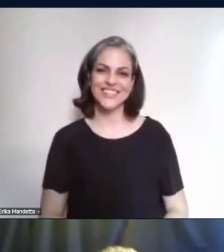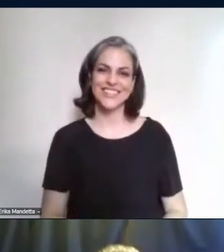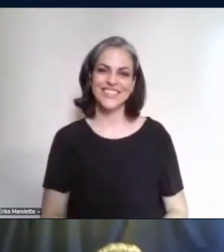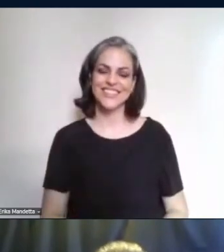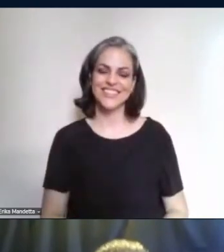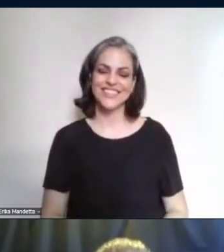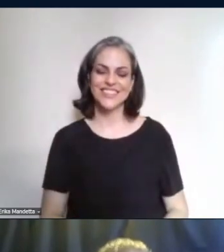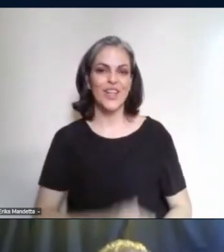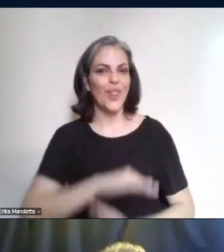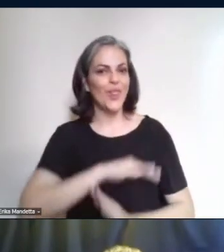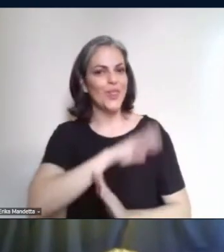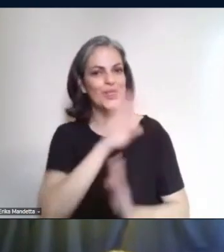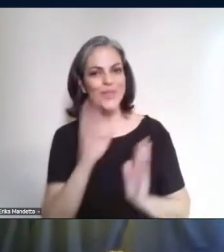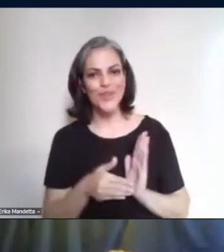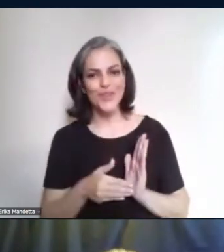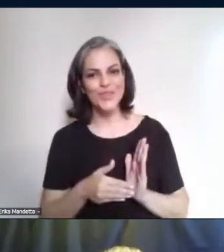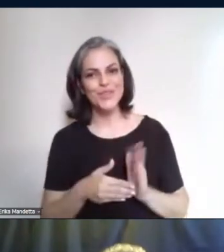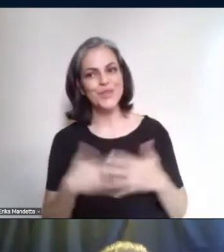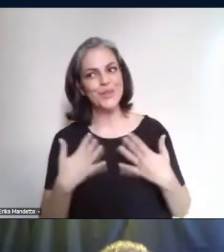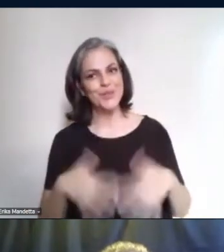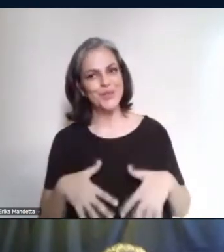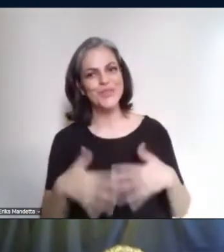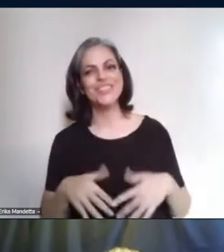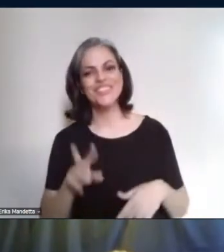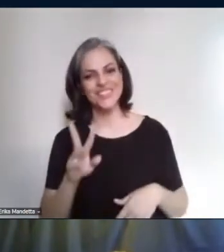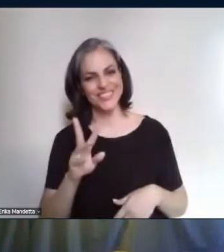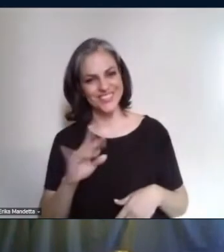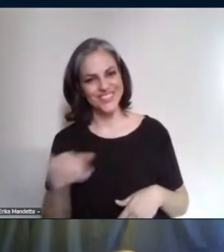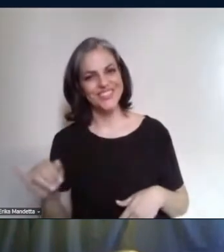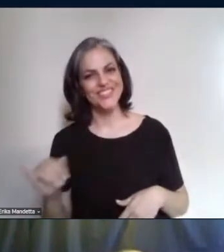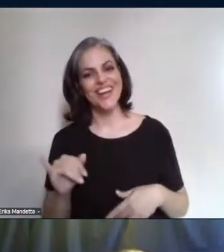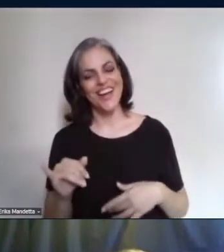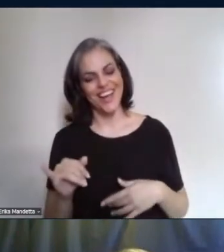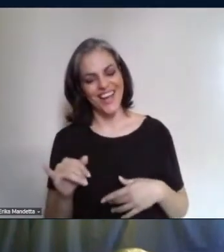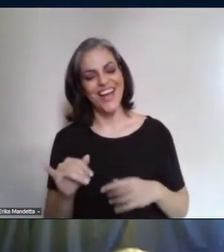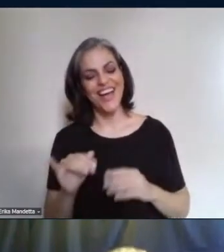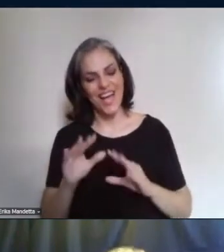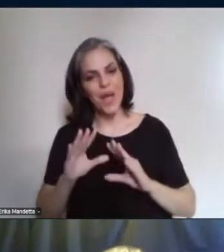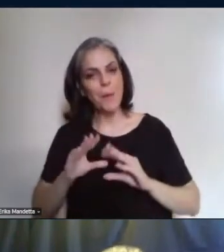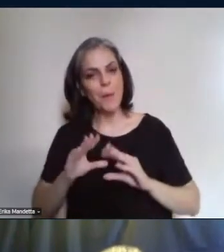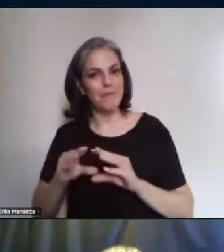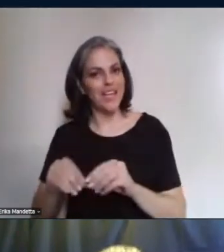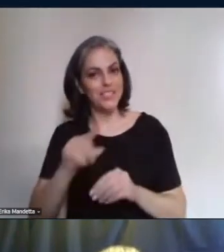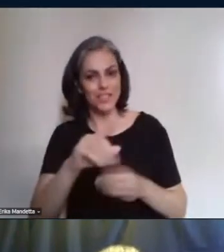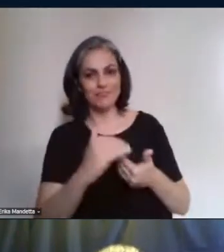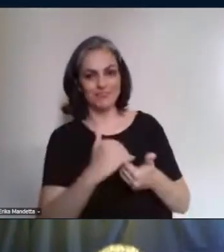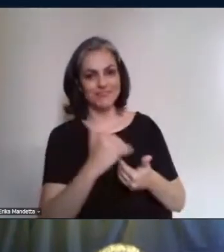tudo, a gente vai mexer em tudo que você sugeriu, porque foi tudo muito